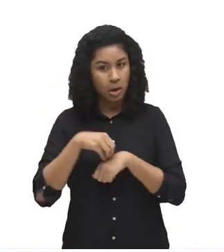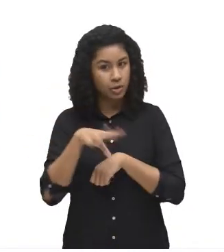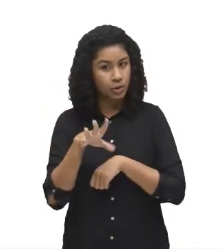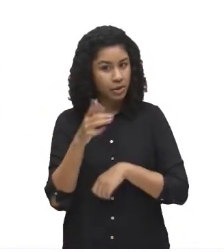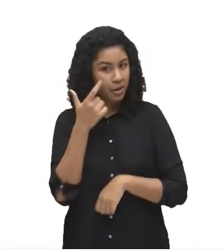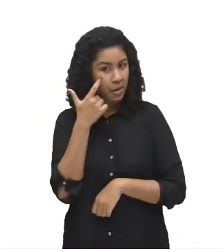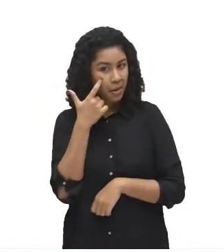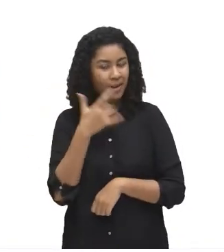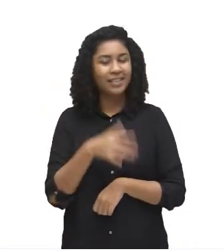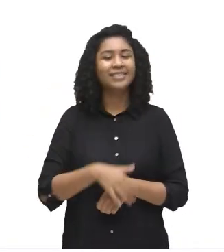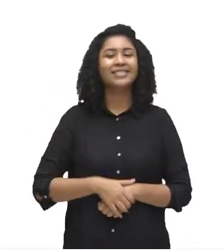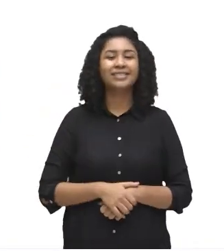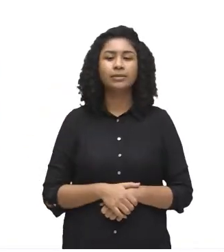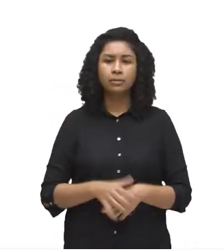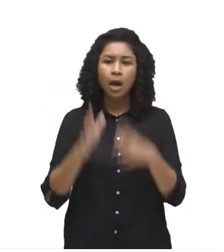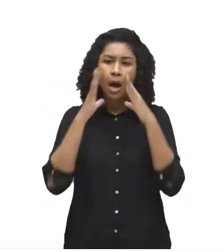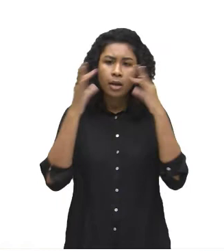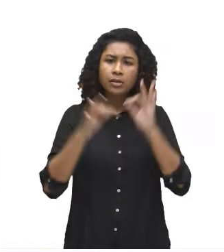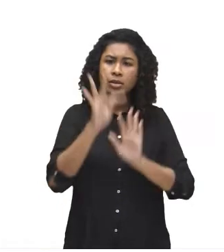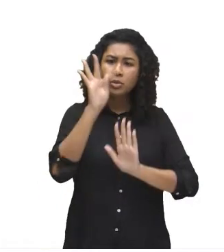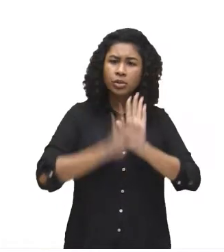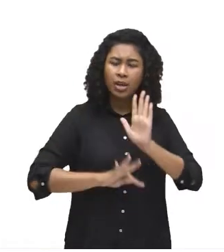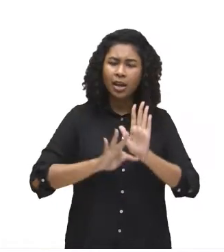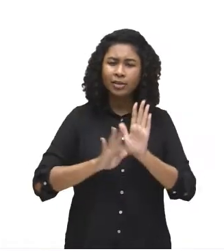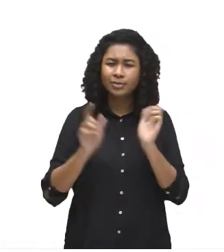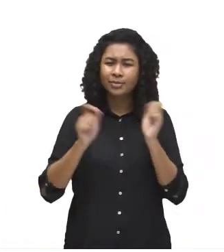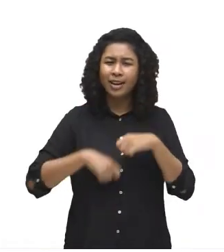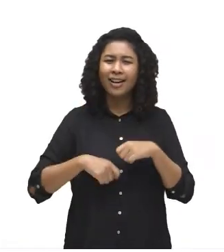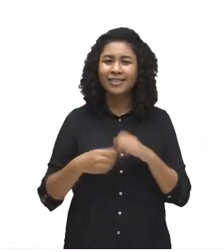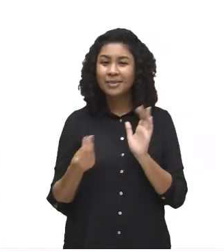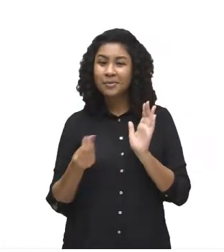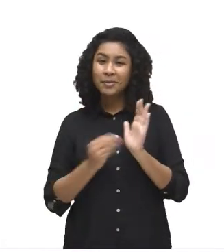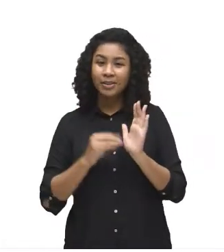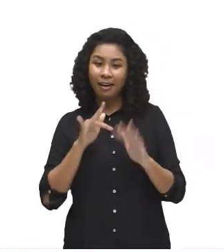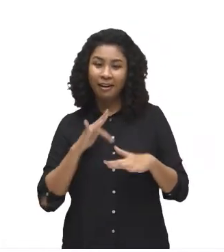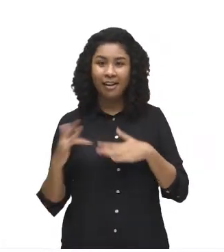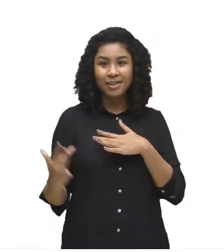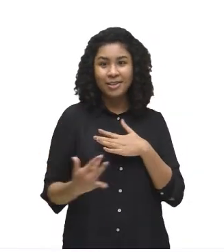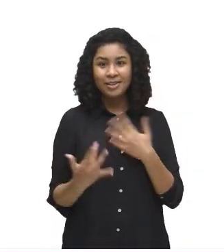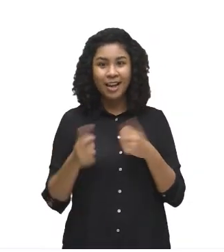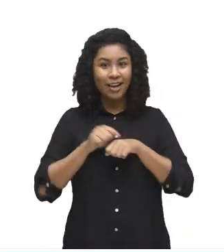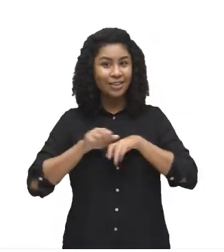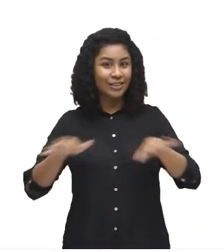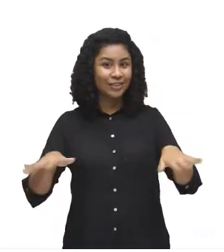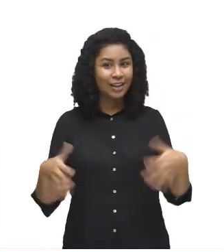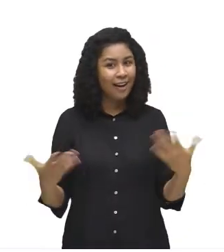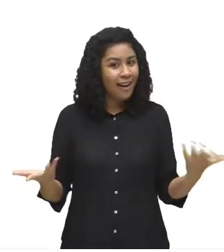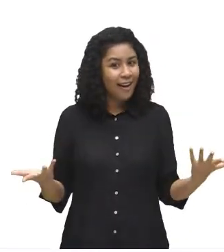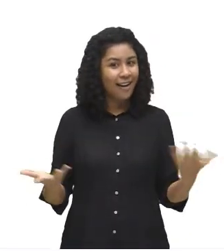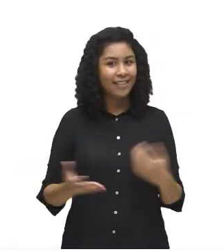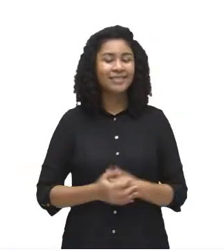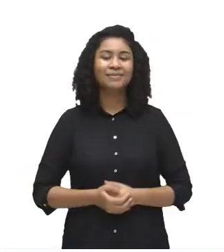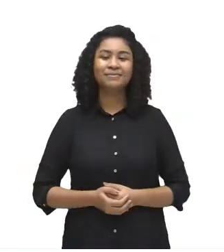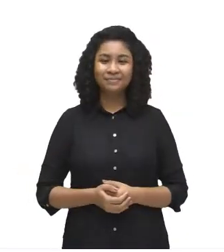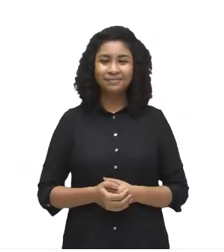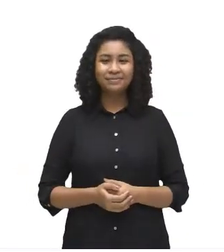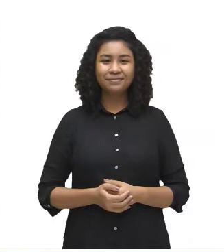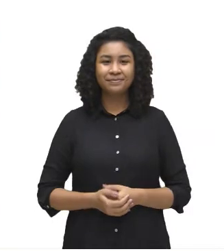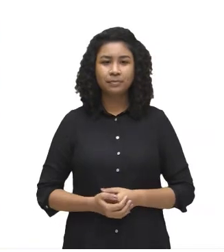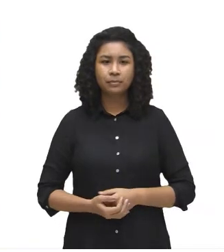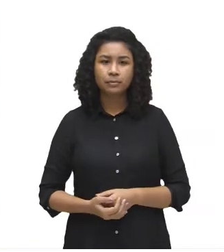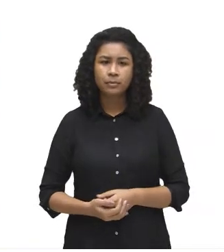texto para que você tire também aqueles momentos para atualizar o seu status, por que não? Vamos continuando aí, olha o que diz. Não me digas